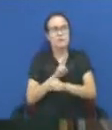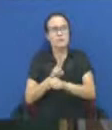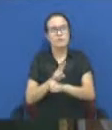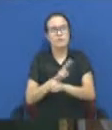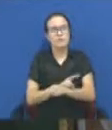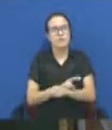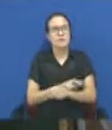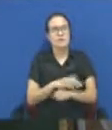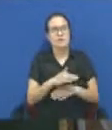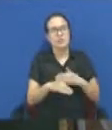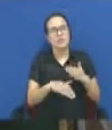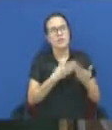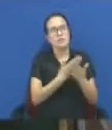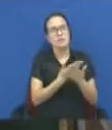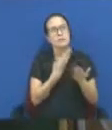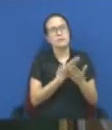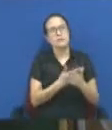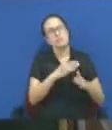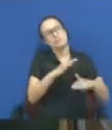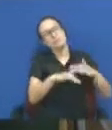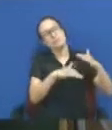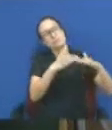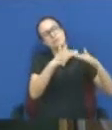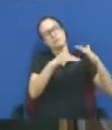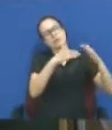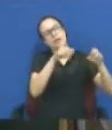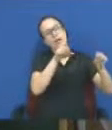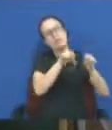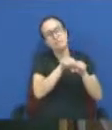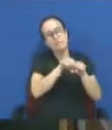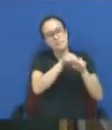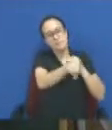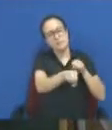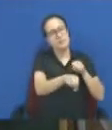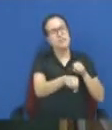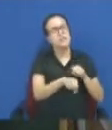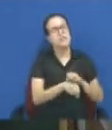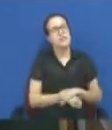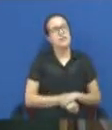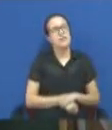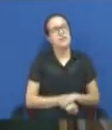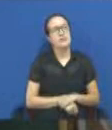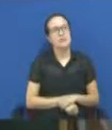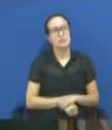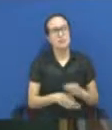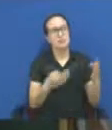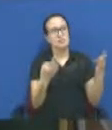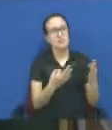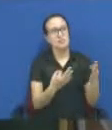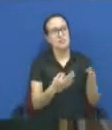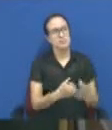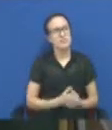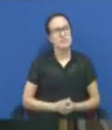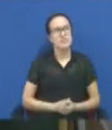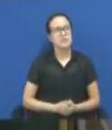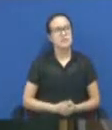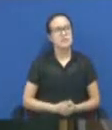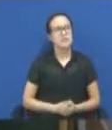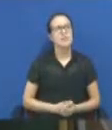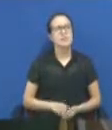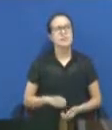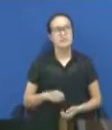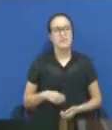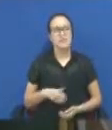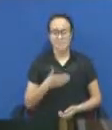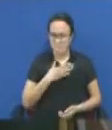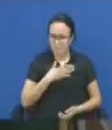fazer com que se forme e que tenha a sua integralidade preservada. com certeza isso será feito para o meu